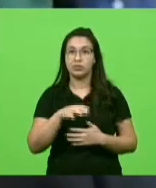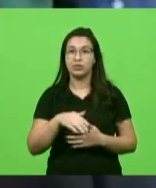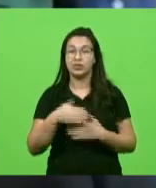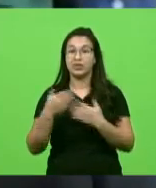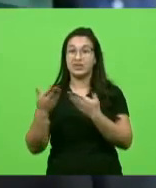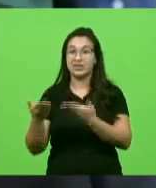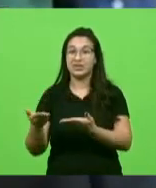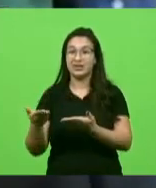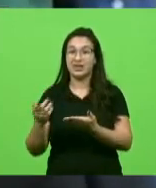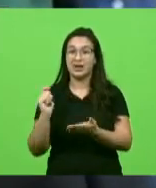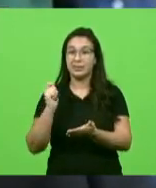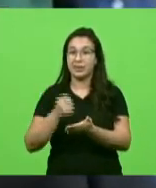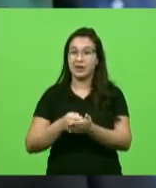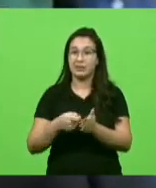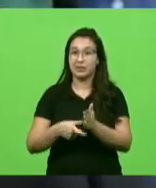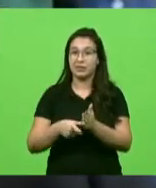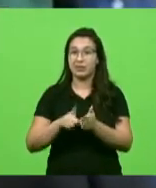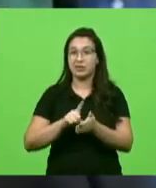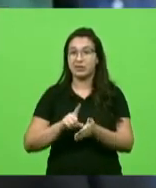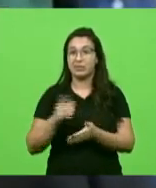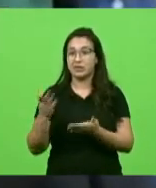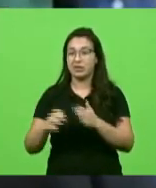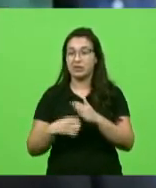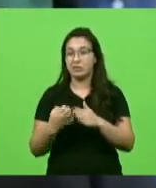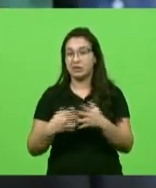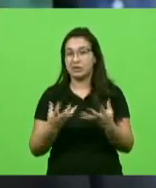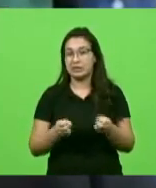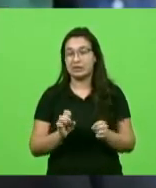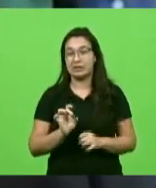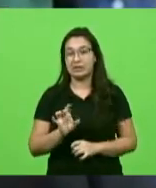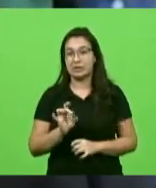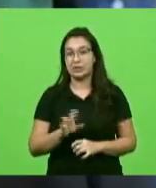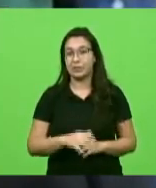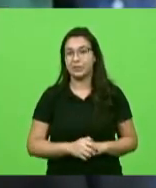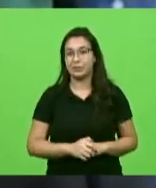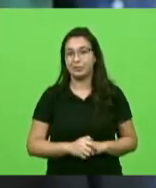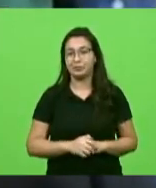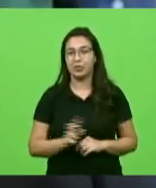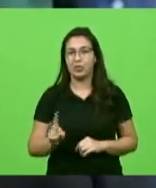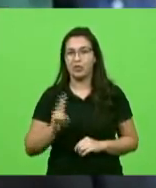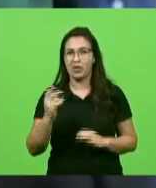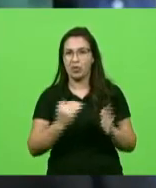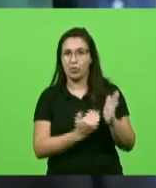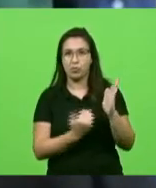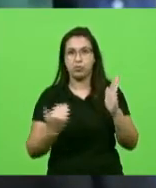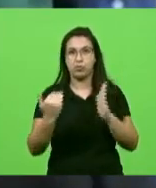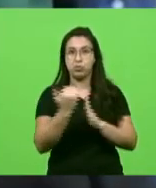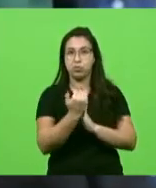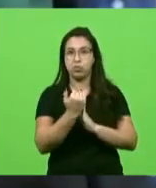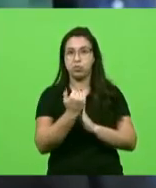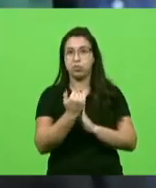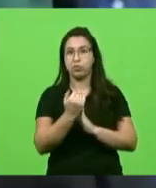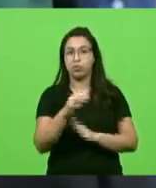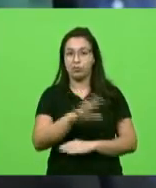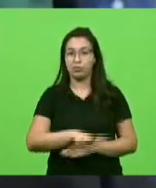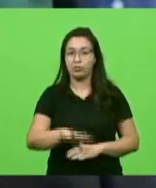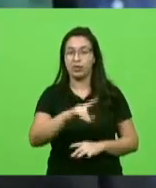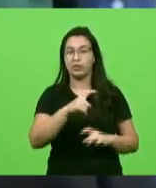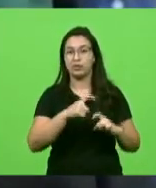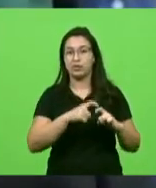estava conversando com pagamento antecipado o preço acessível a não sabes respiradores de todos os um da área da saúde